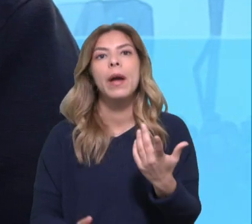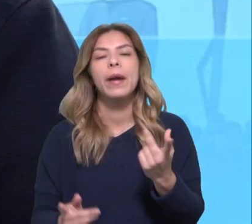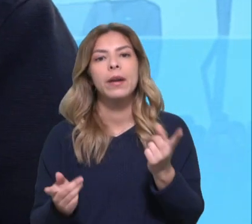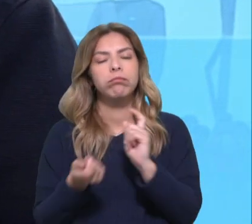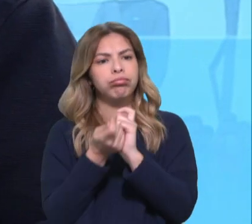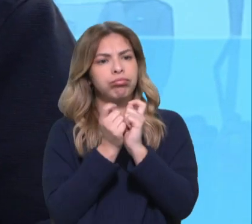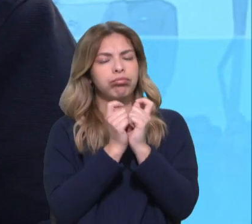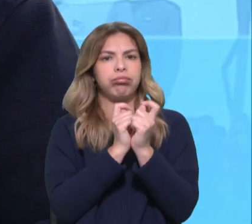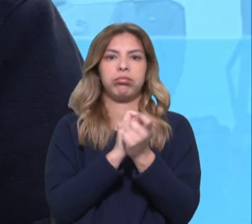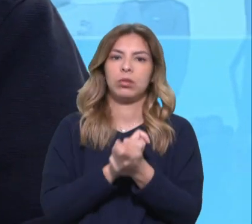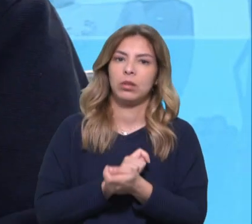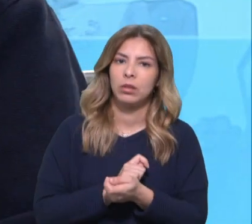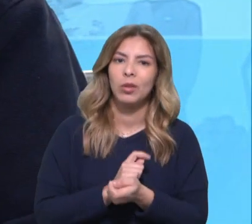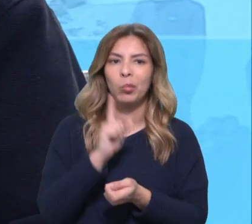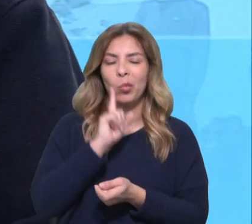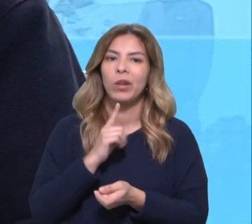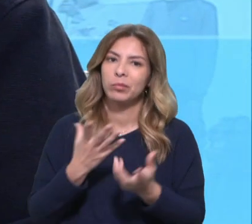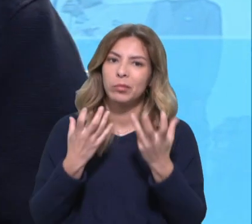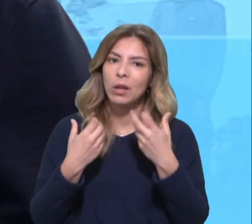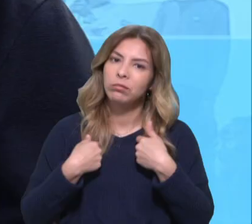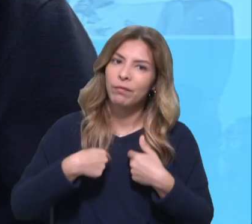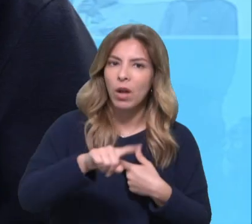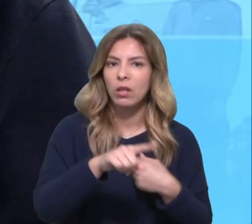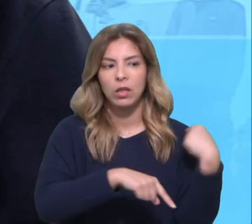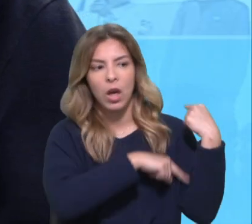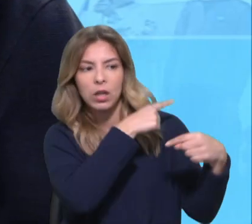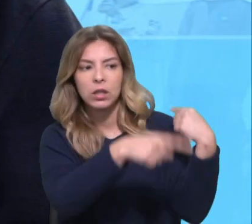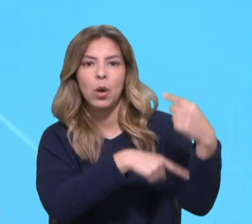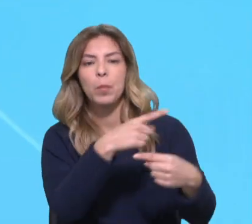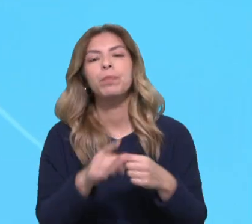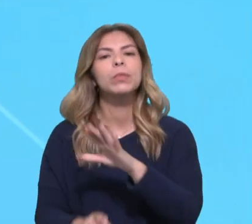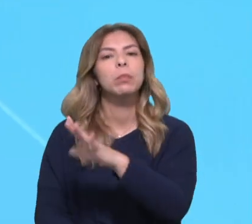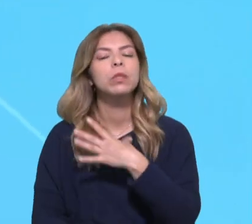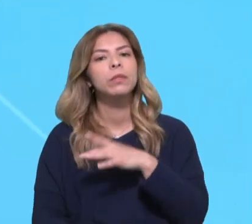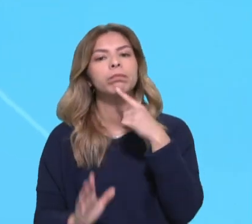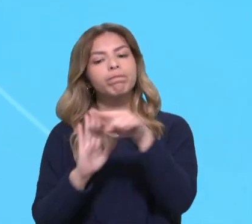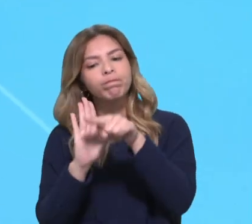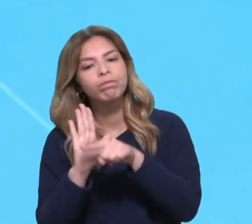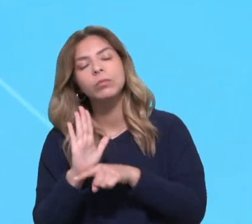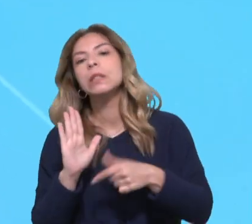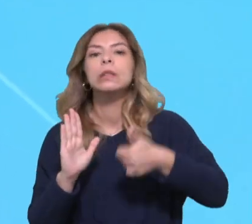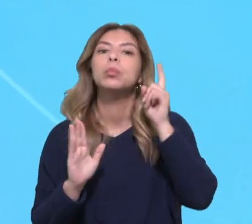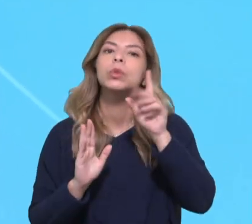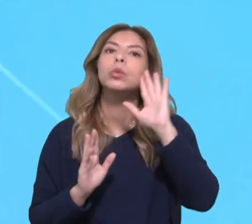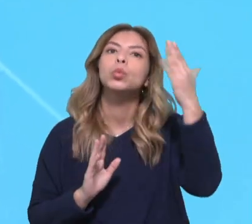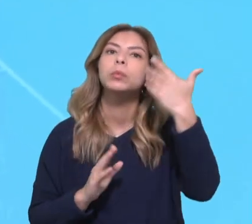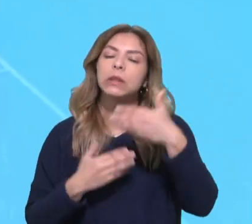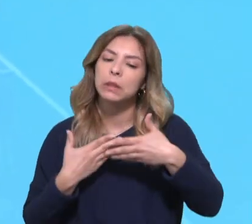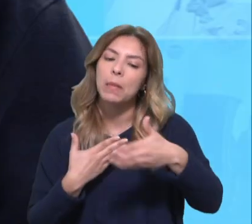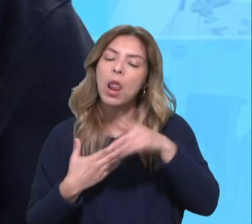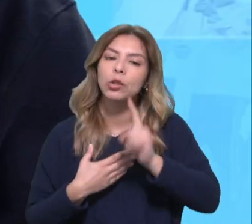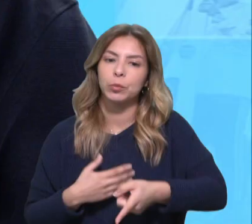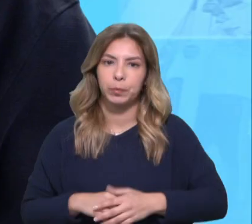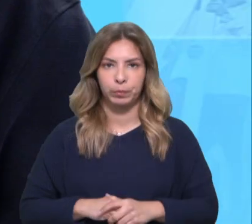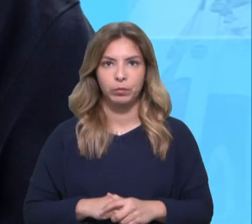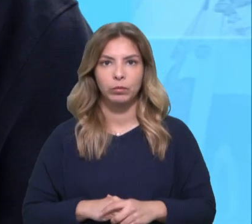ressignificação, no fundo, destas tradições. Luís Ascenso, enumerando então agora os momentos principais que vão marcar esta semana.